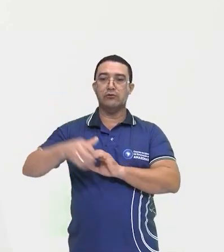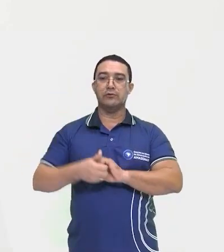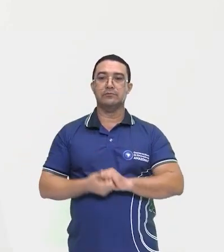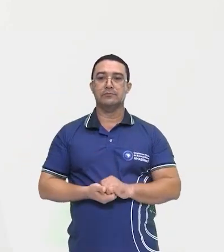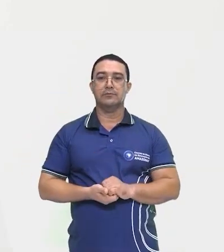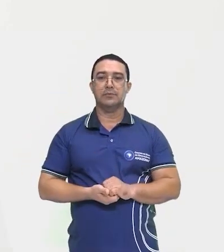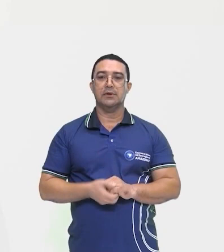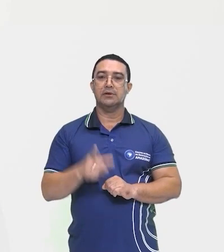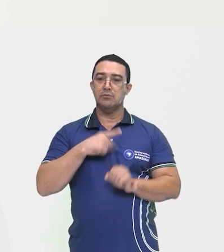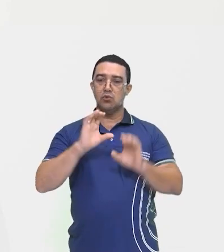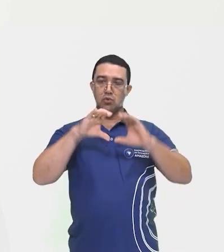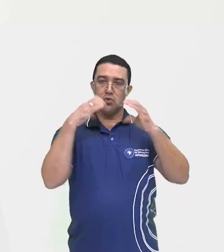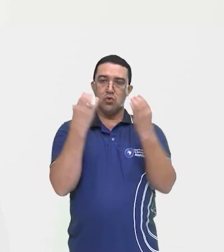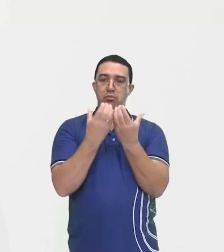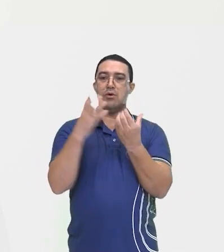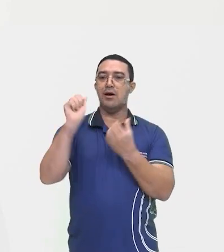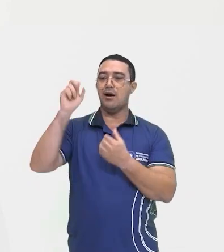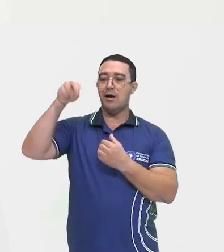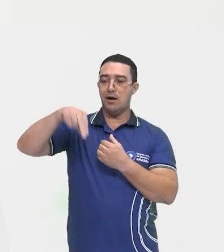Andina, criada em